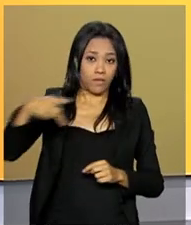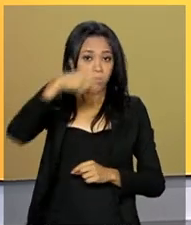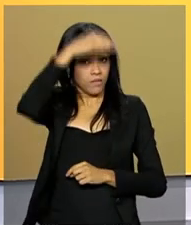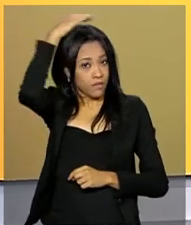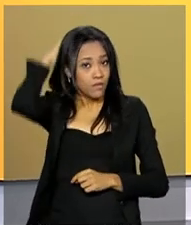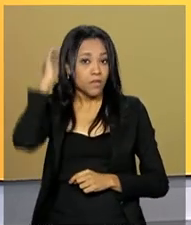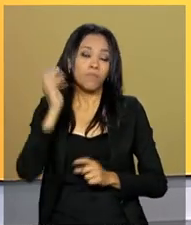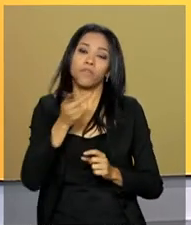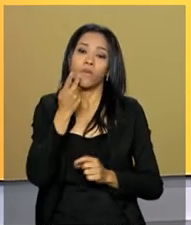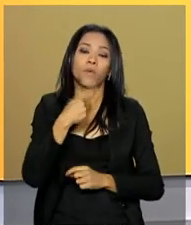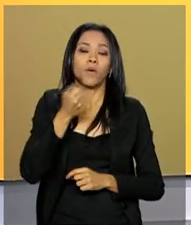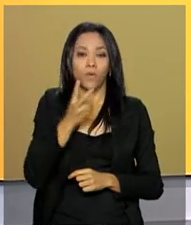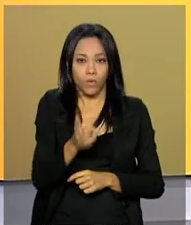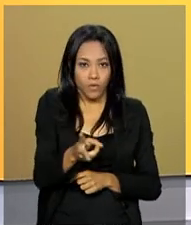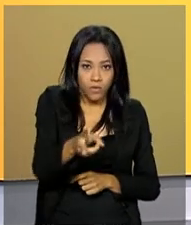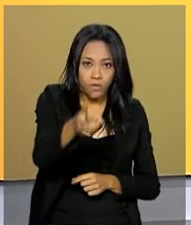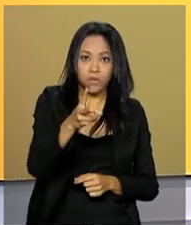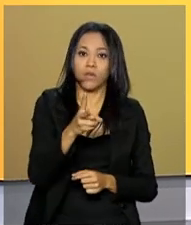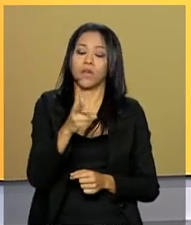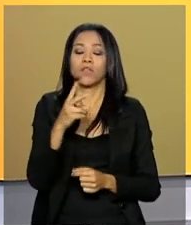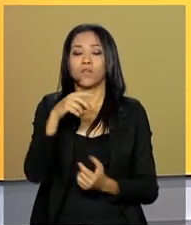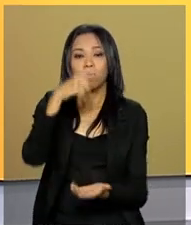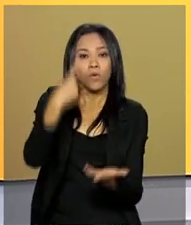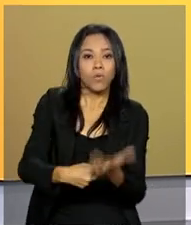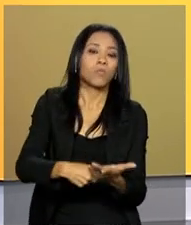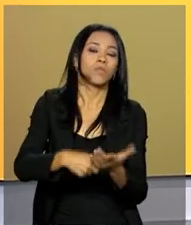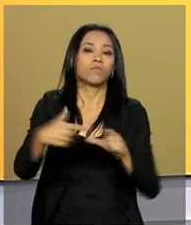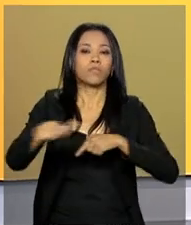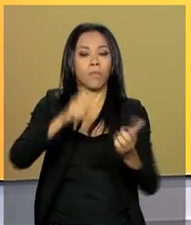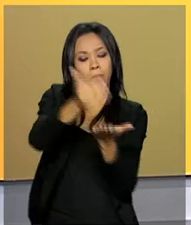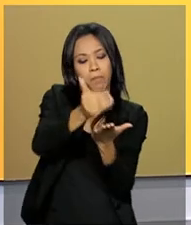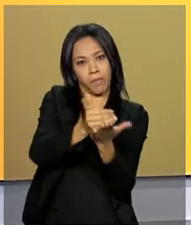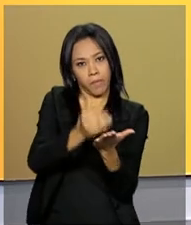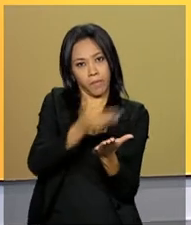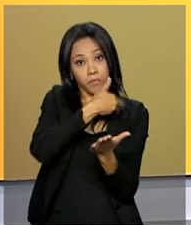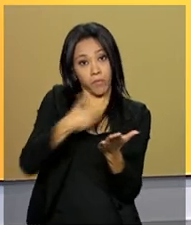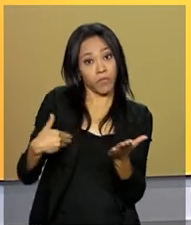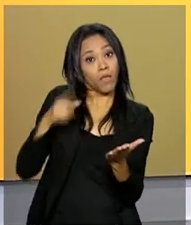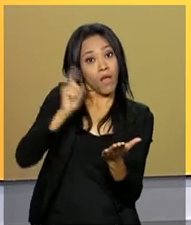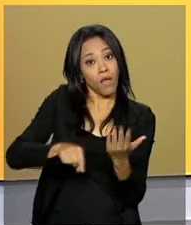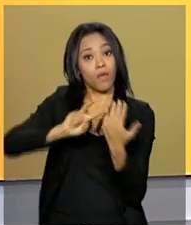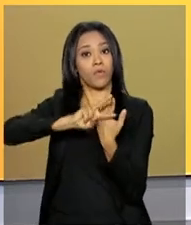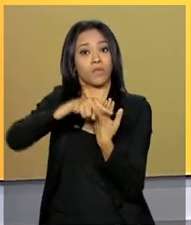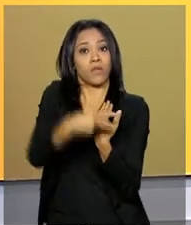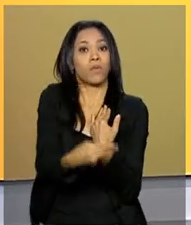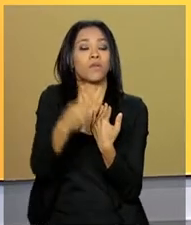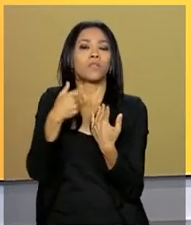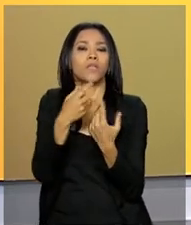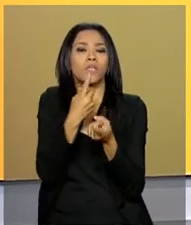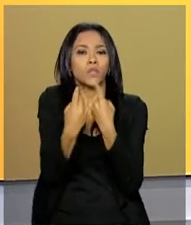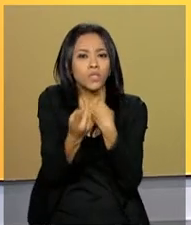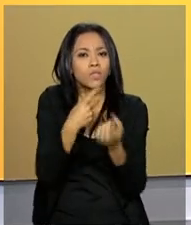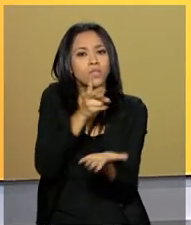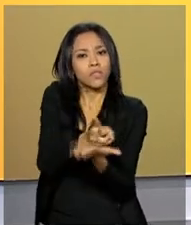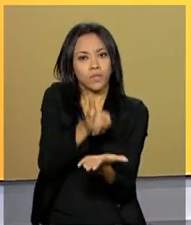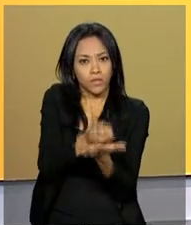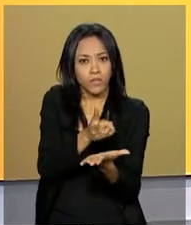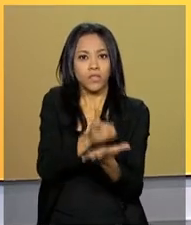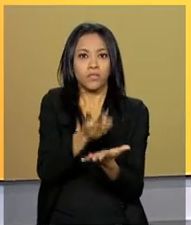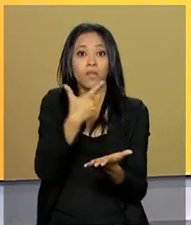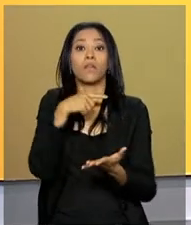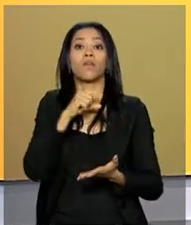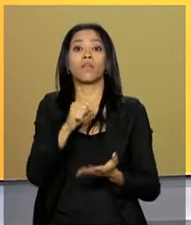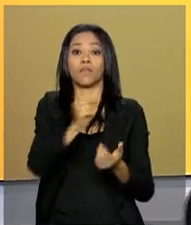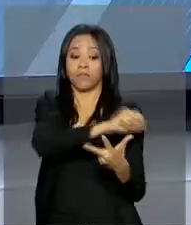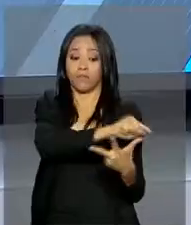que a continuidade da agenda de reformas do governo é resultado da harmonia e do diálogo constante mantido entre os